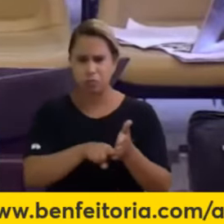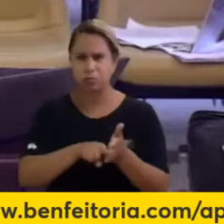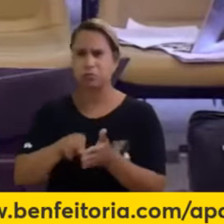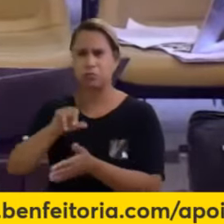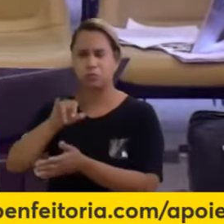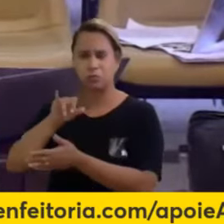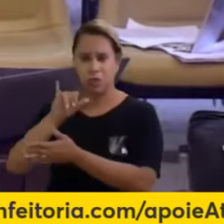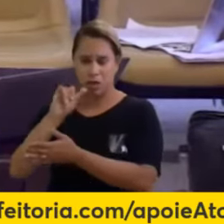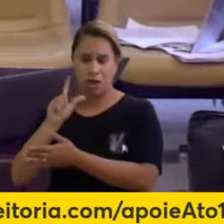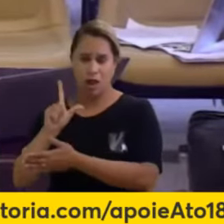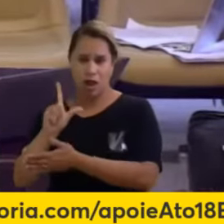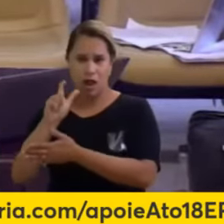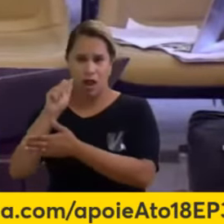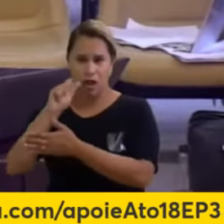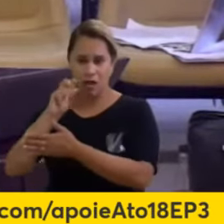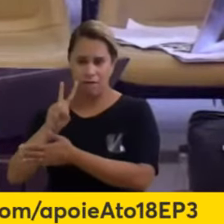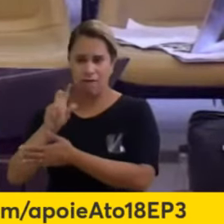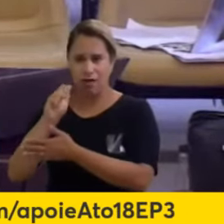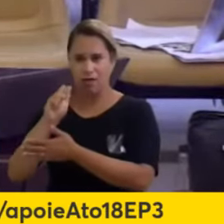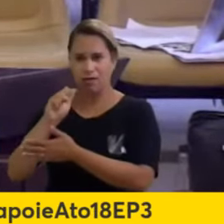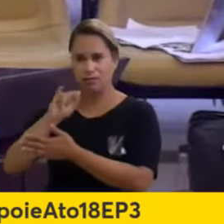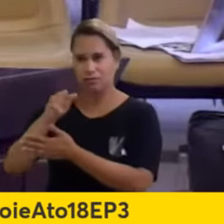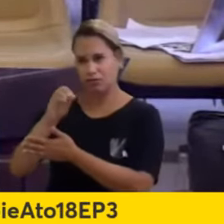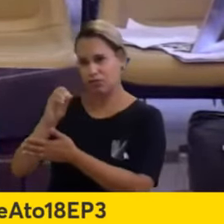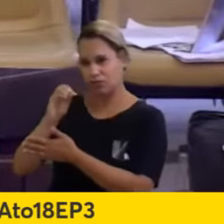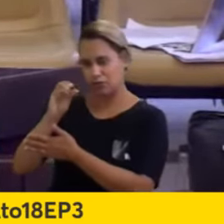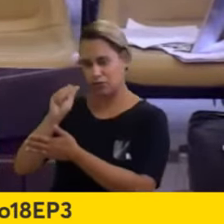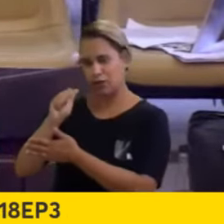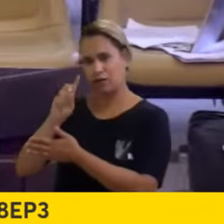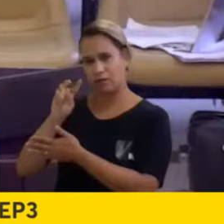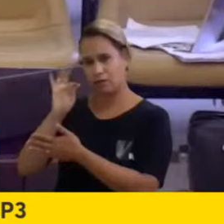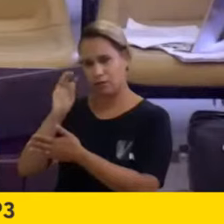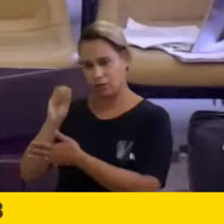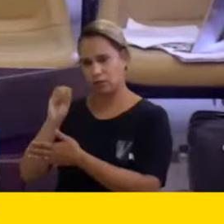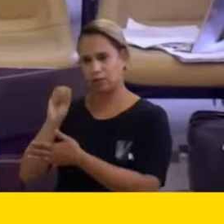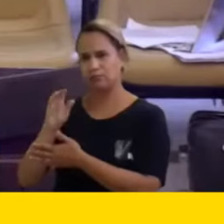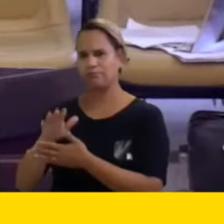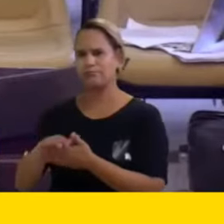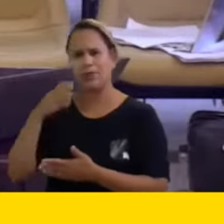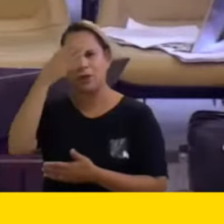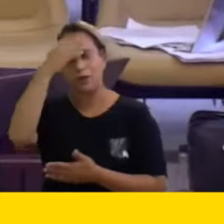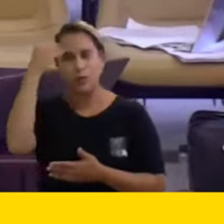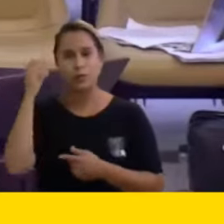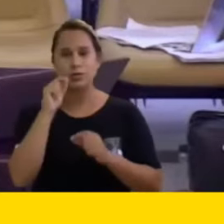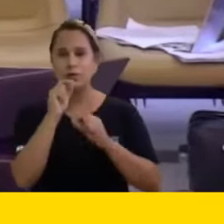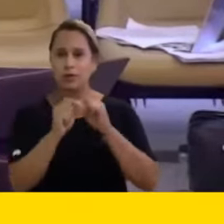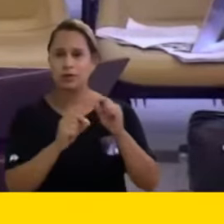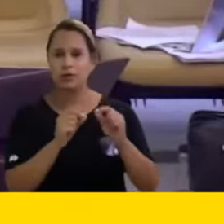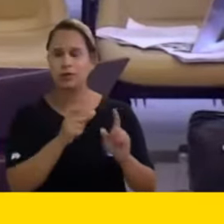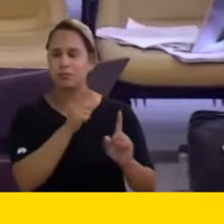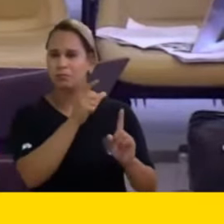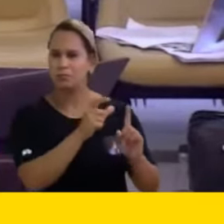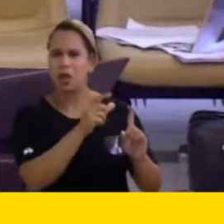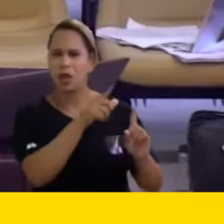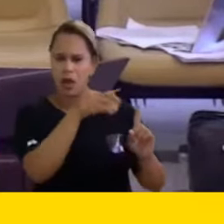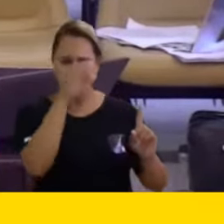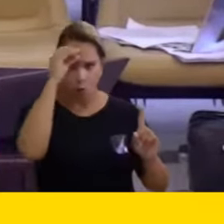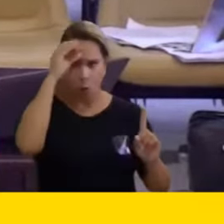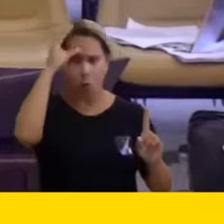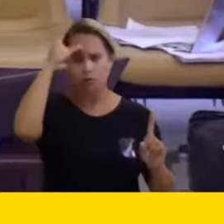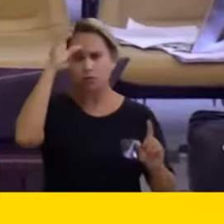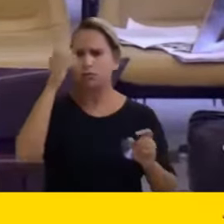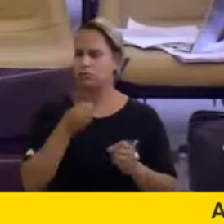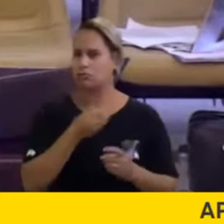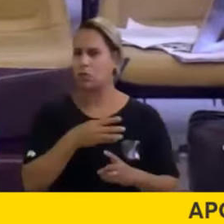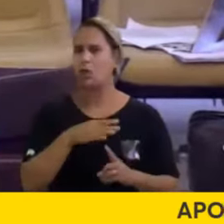mas não dá para esquecer da onde ele veio não dá para esquecer que o nível de conhecimento dele que as pessoas faziam manifestações em frente à justiça Federal ou no